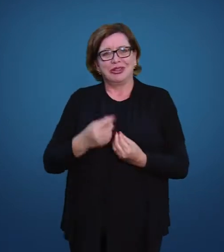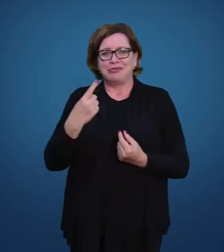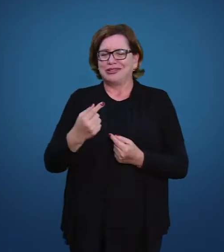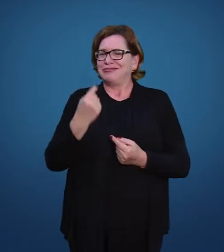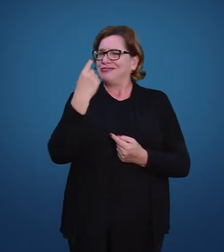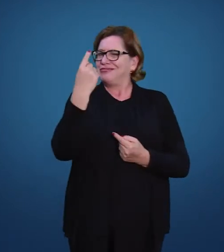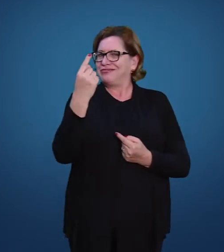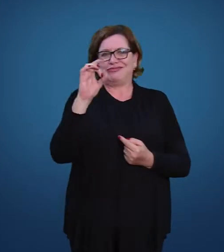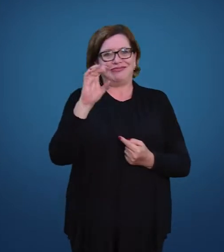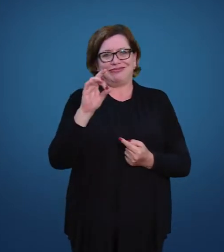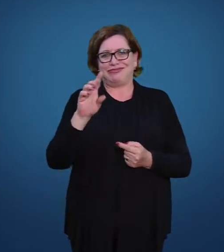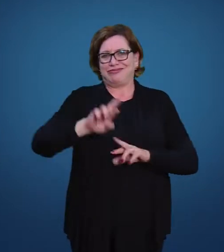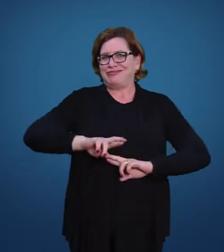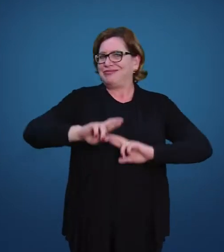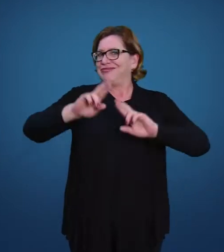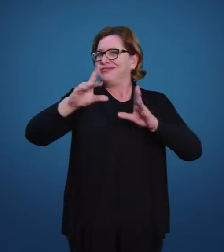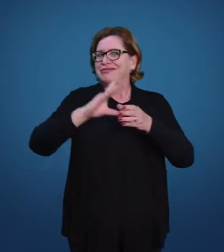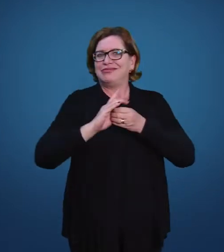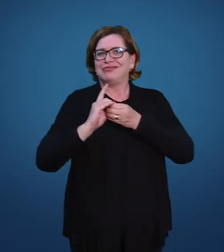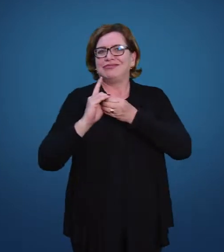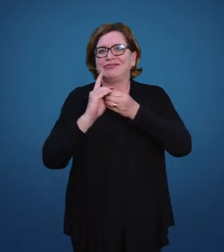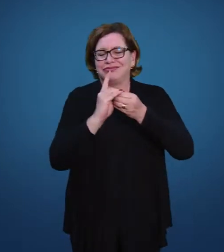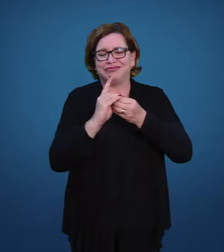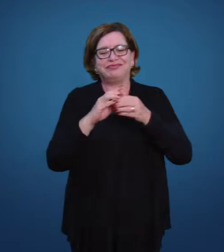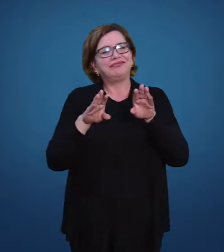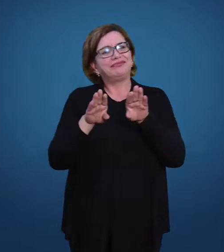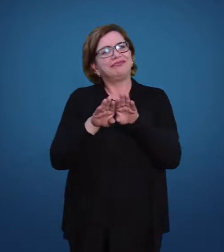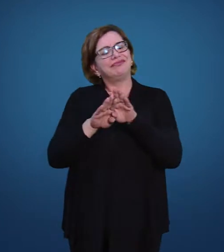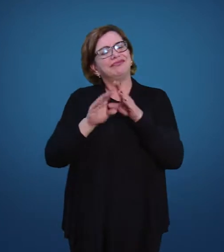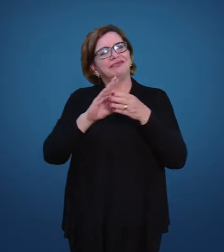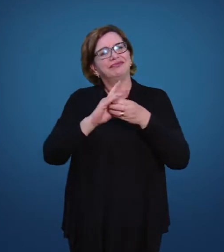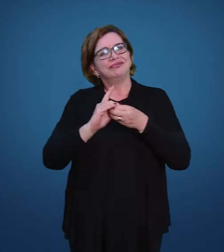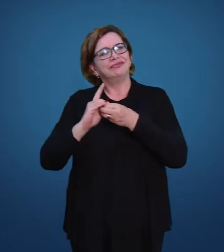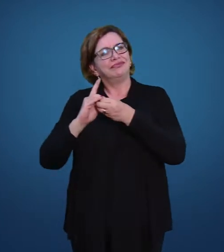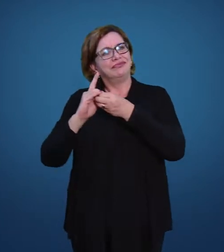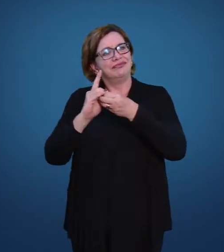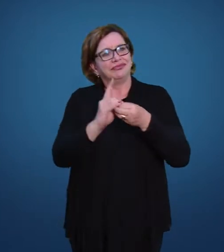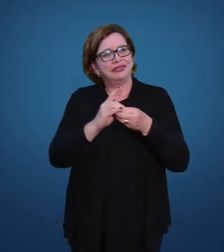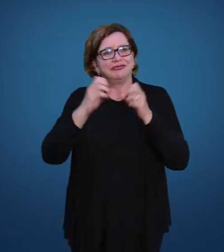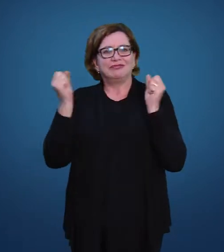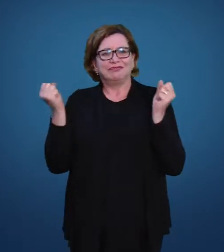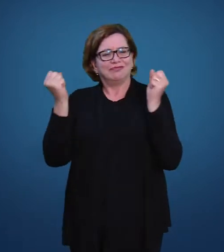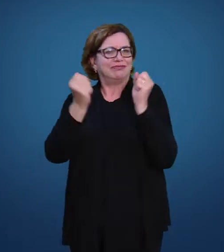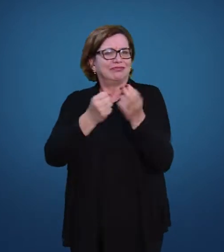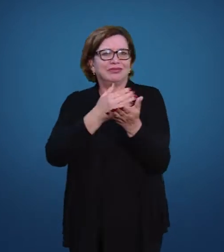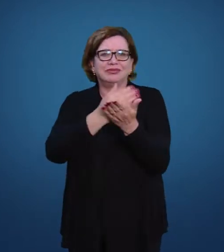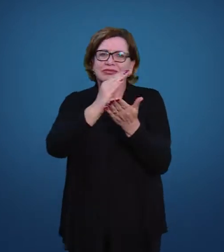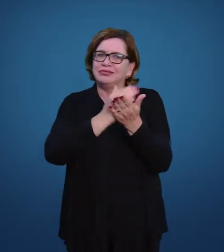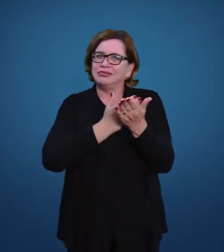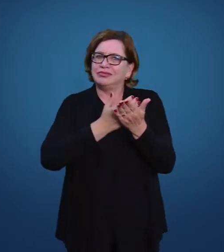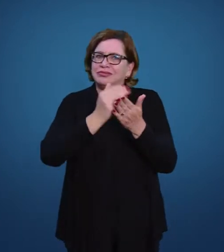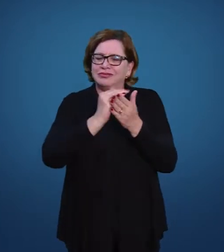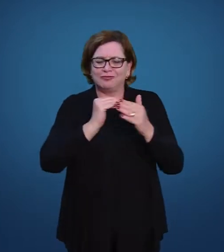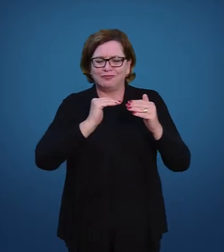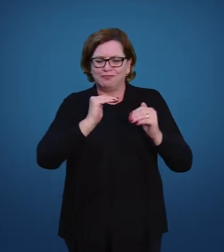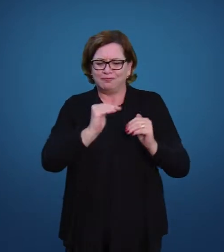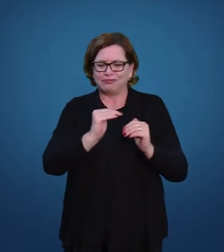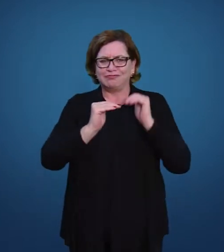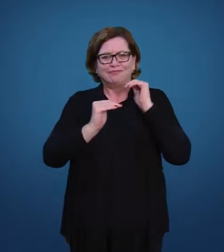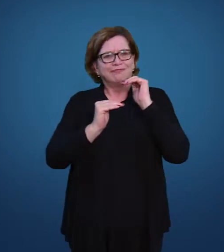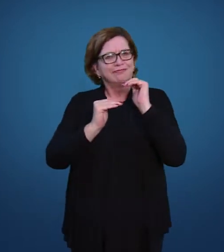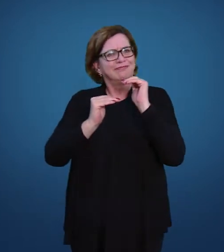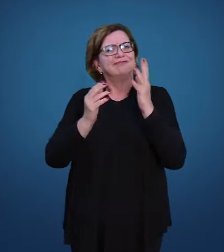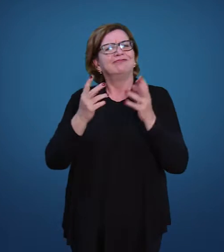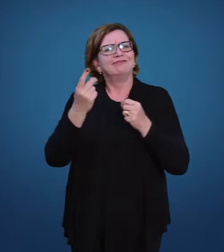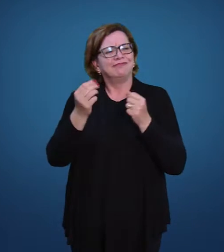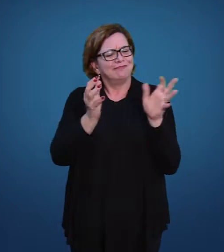democracia, e a democracia, o poder está dividido em muitas camadas e em muitas